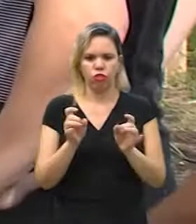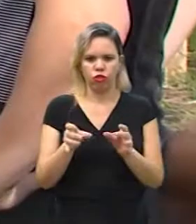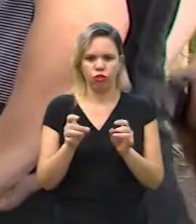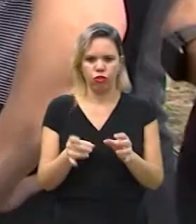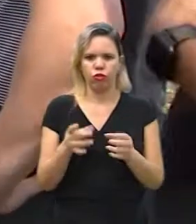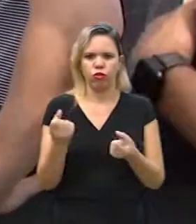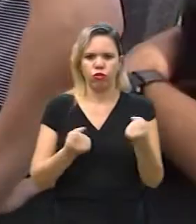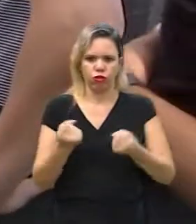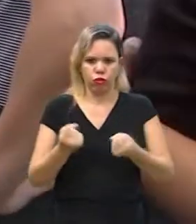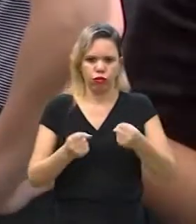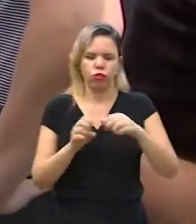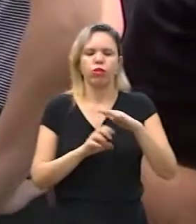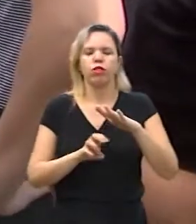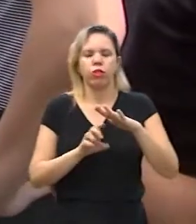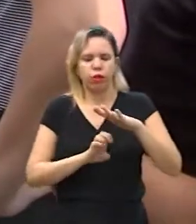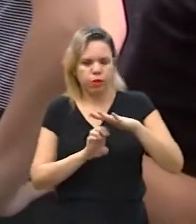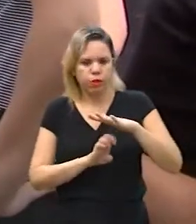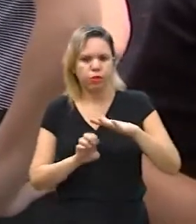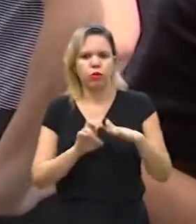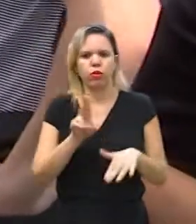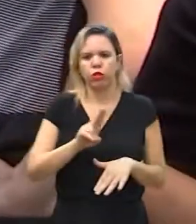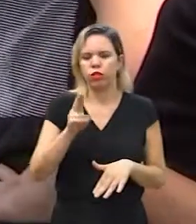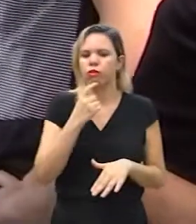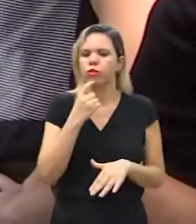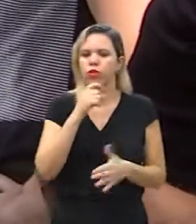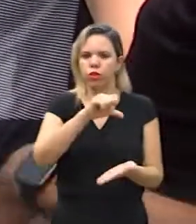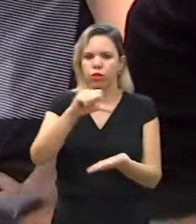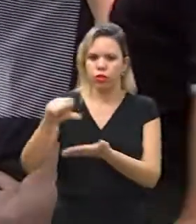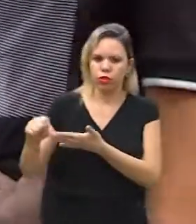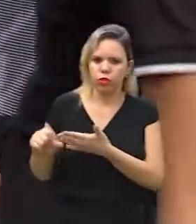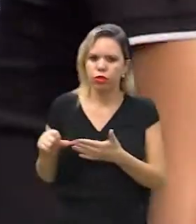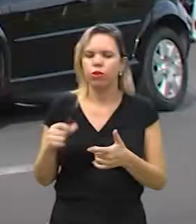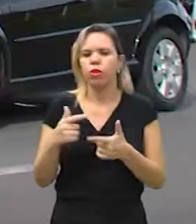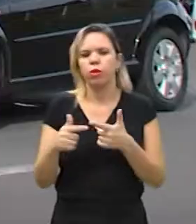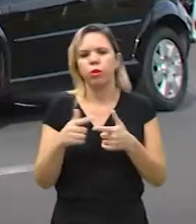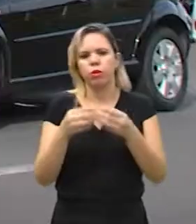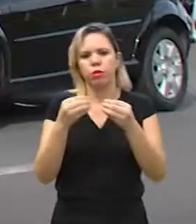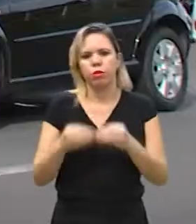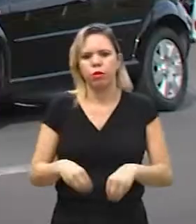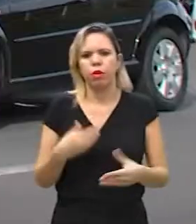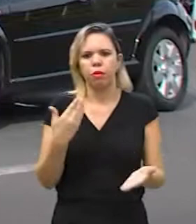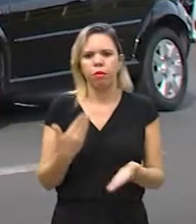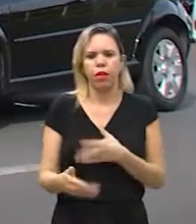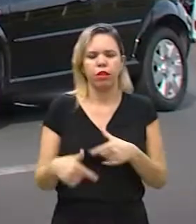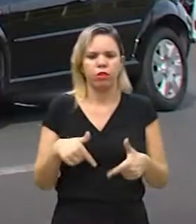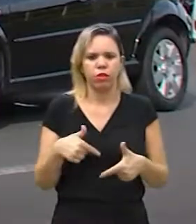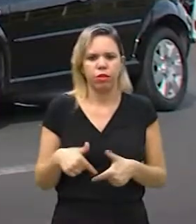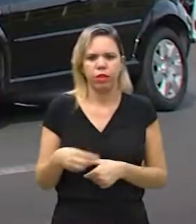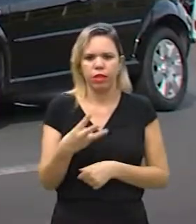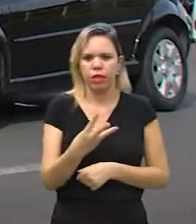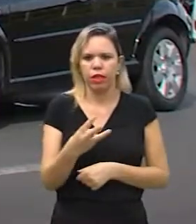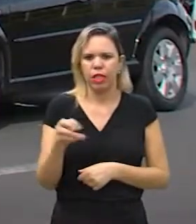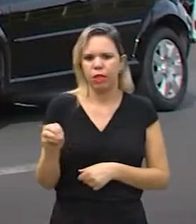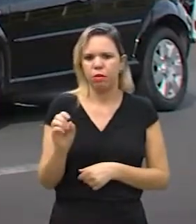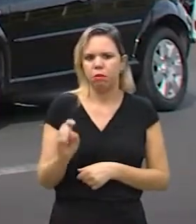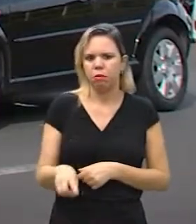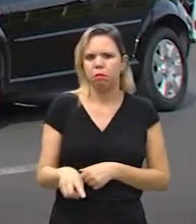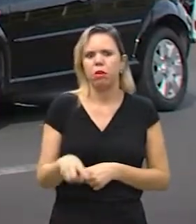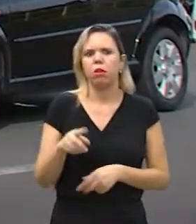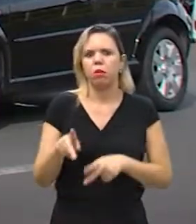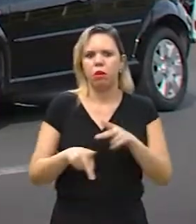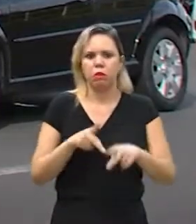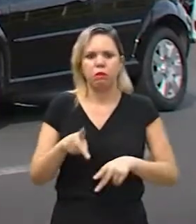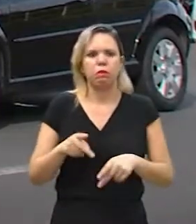usados de Campinas e região a consequência será a perda de empregos diretos e indiretamente 30.100